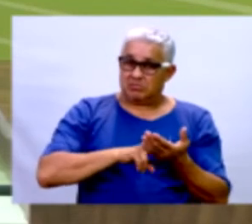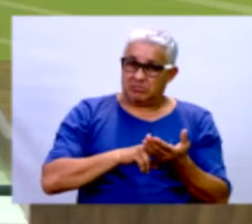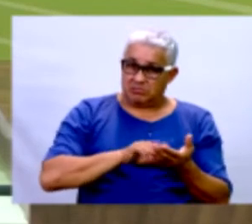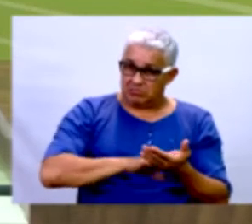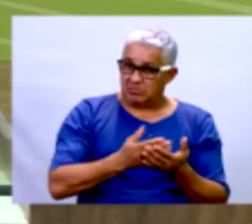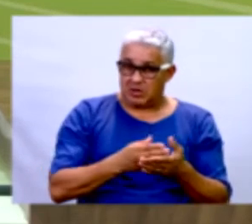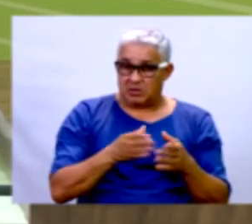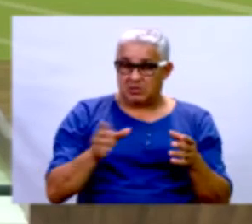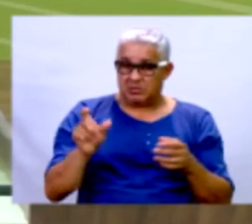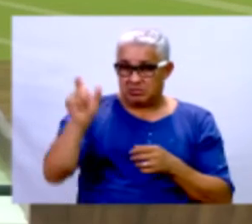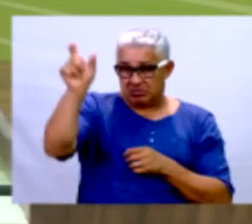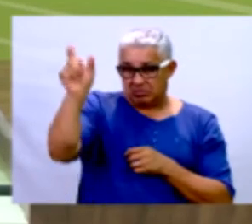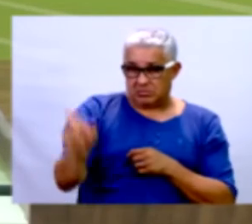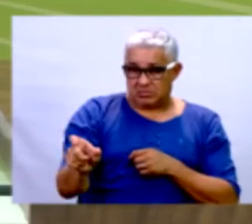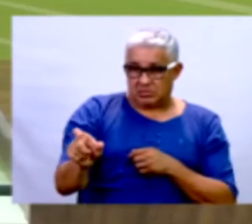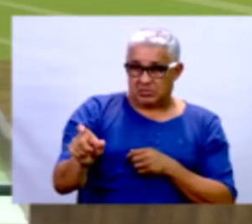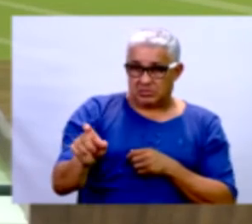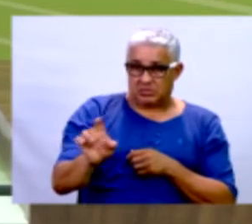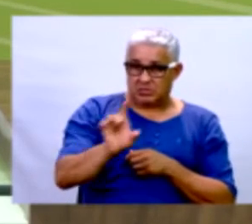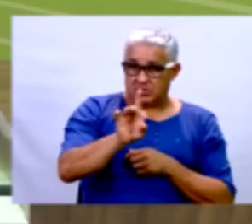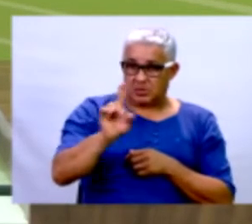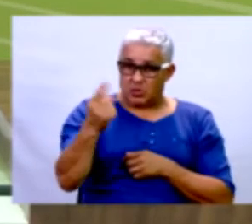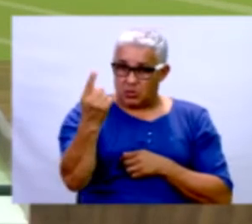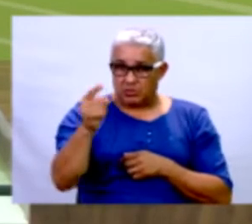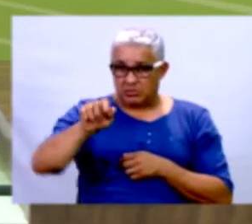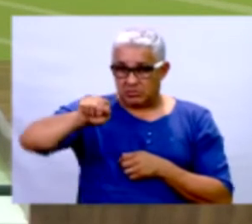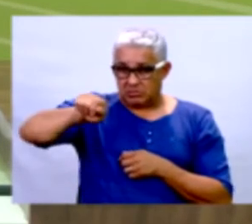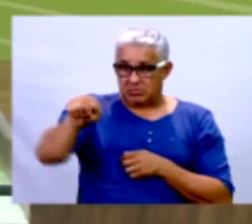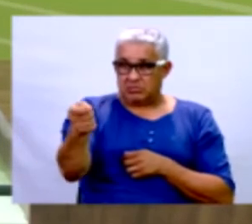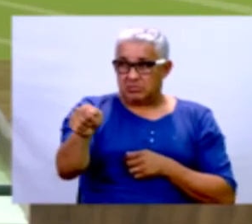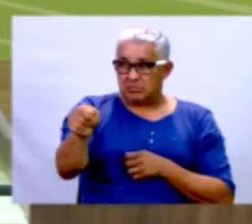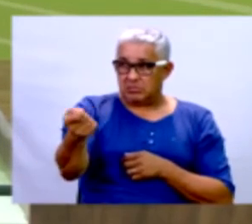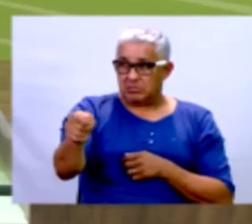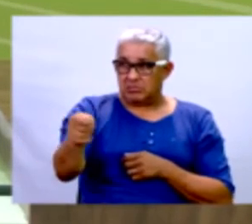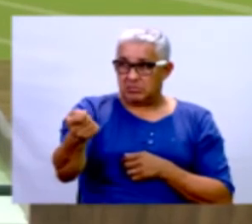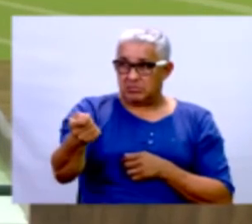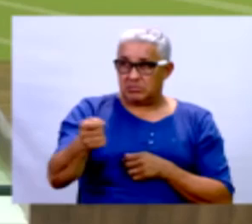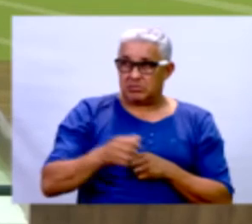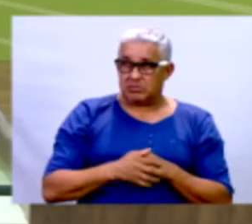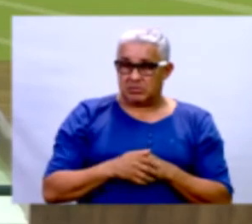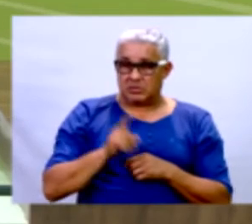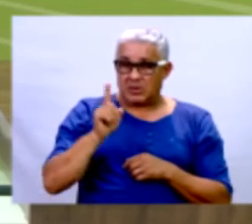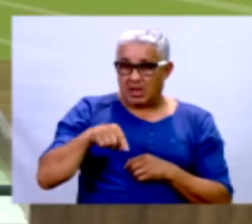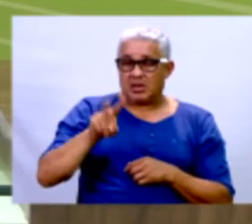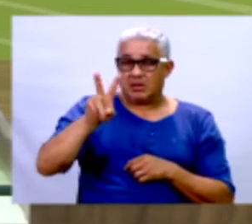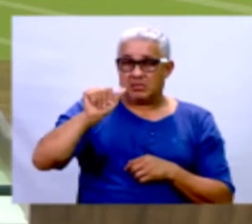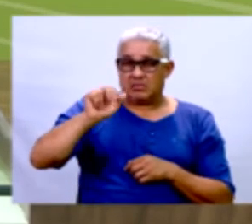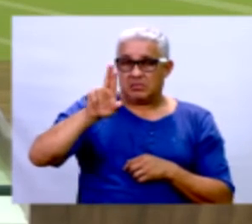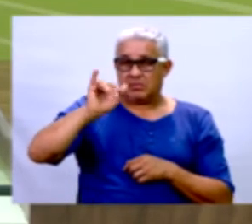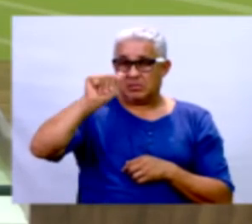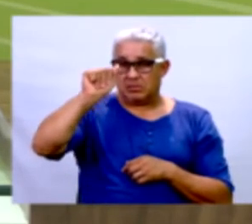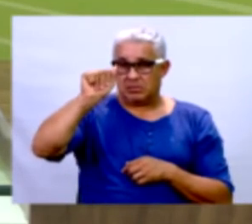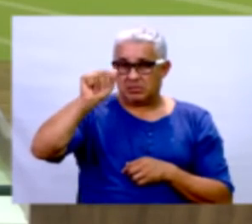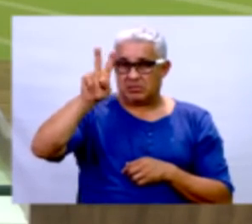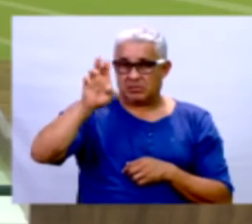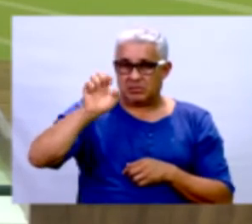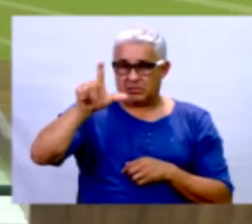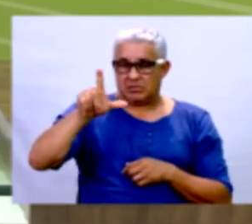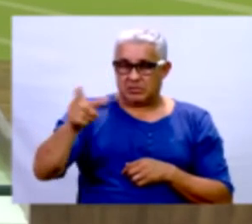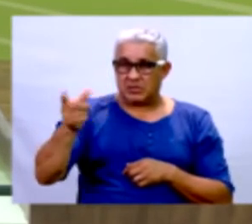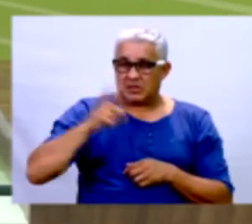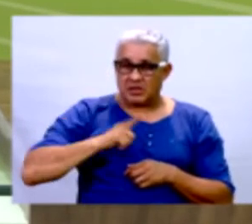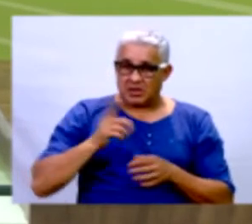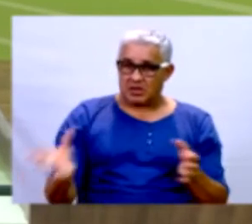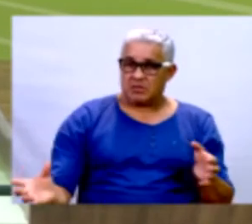cliente, por exemplo. Cada chave vamos dizer, seria uma variável que está associada